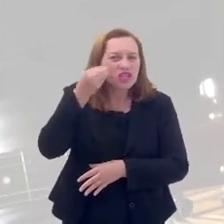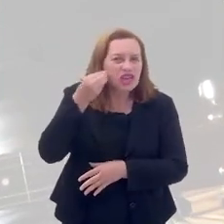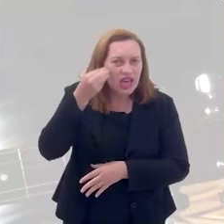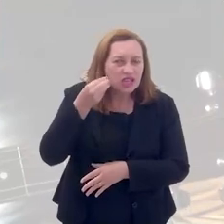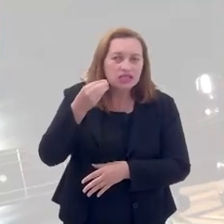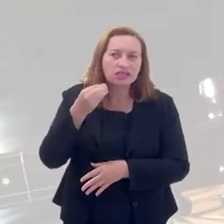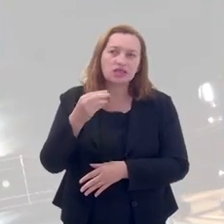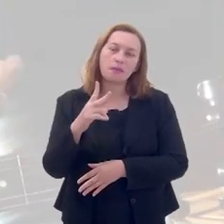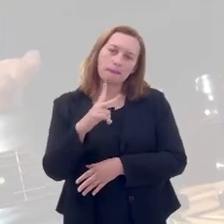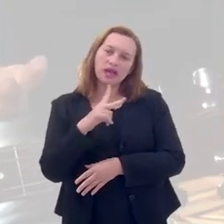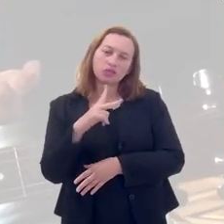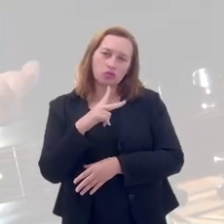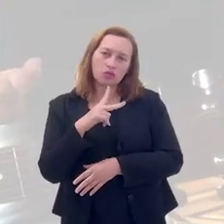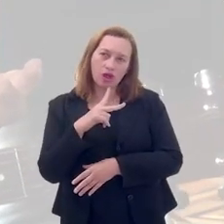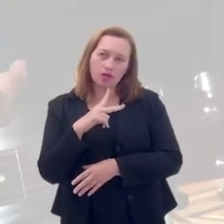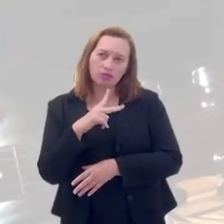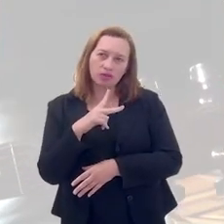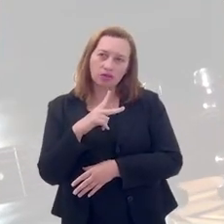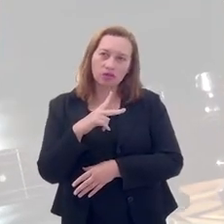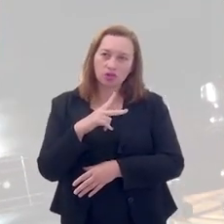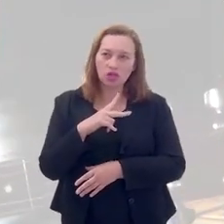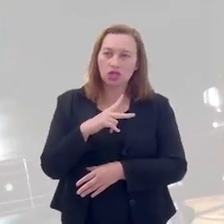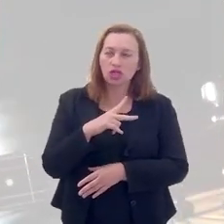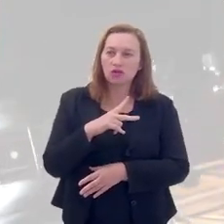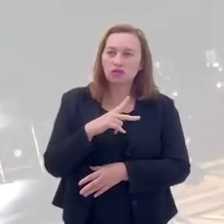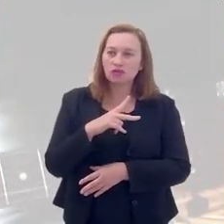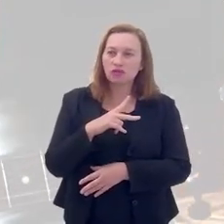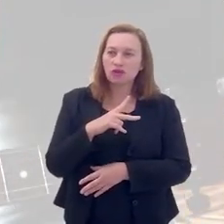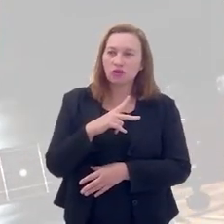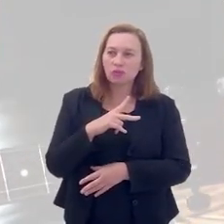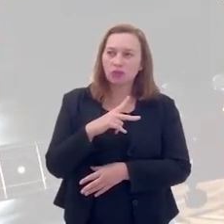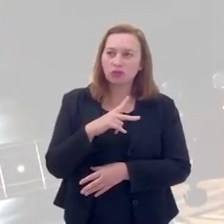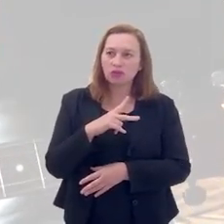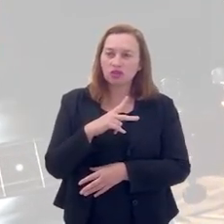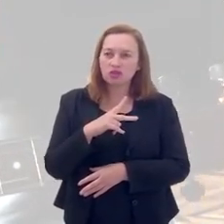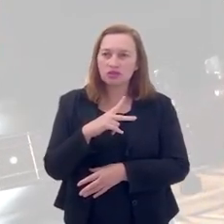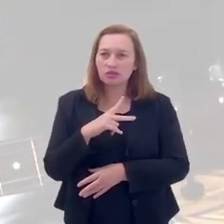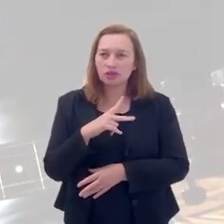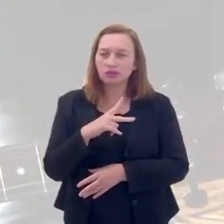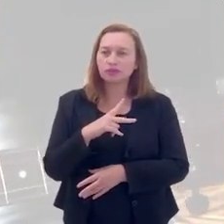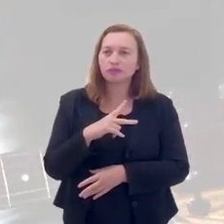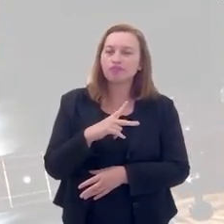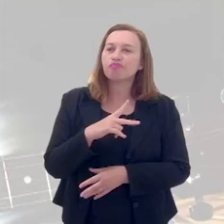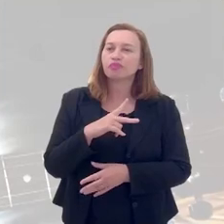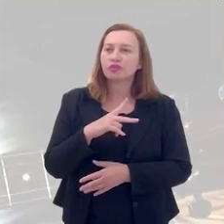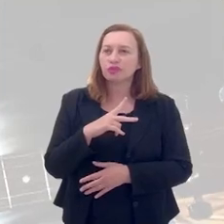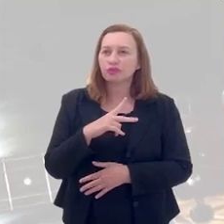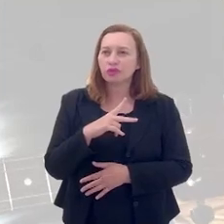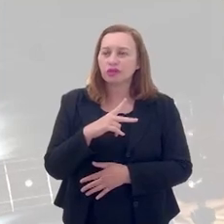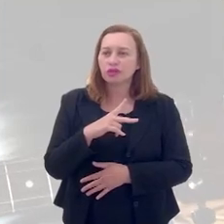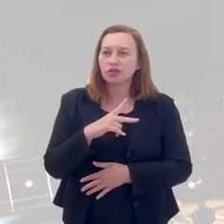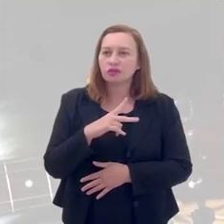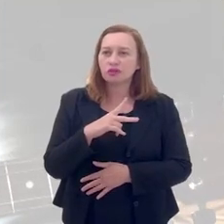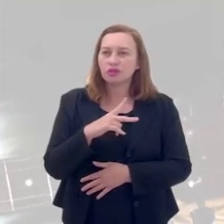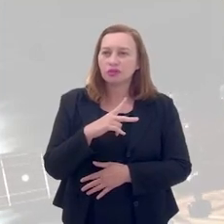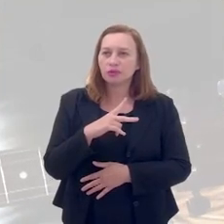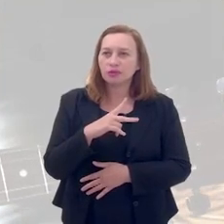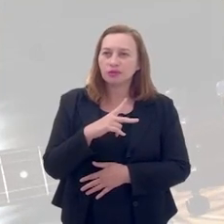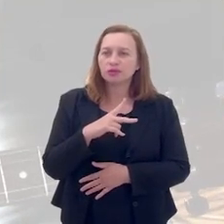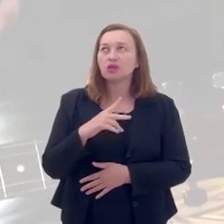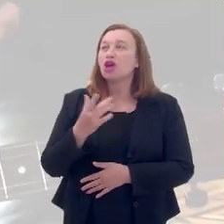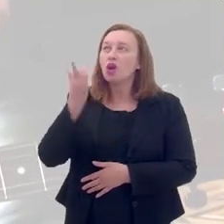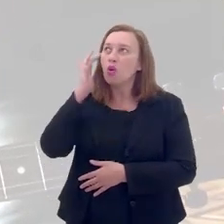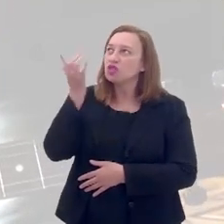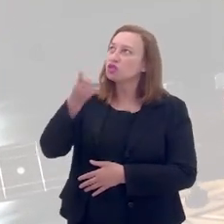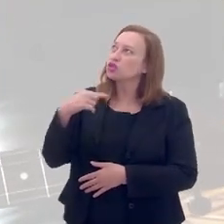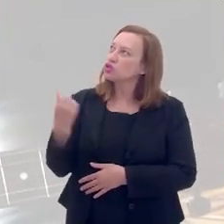experiência que eu vivi Eu fui o que você passou eu acho que eu acho que cada um de nós a gente quando faz alguma escolha